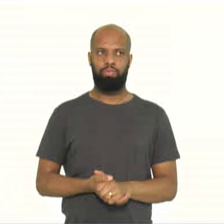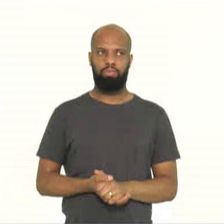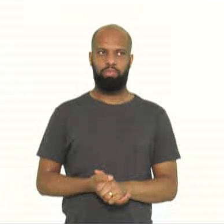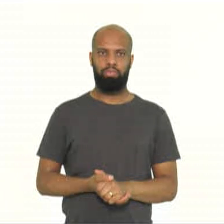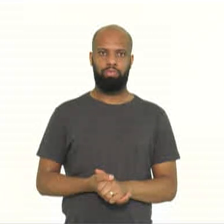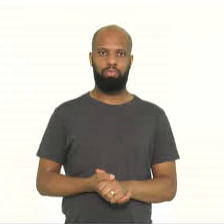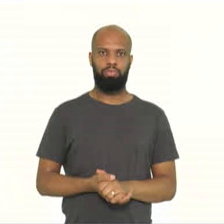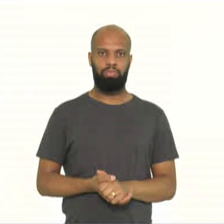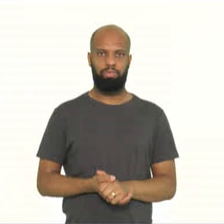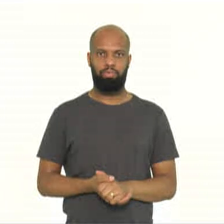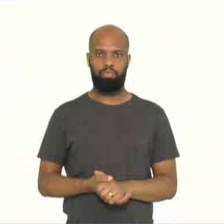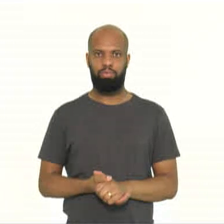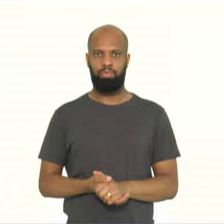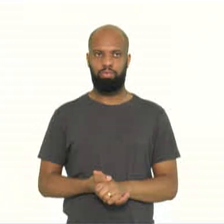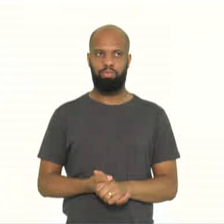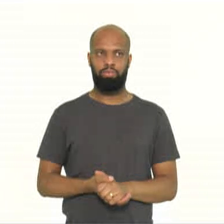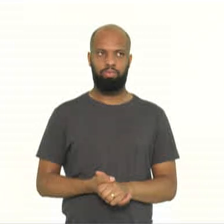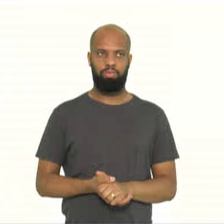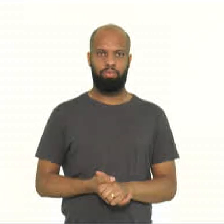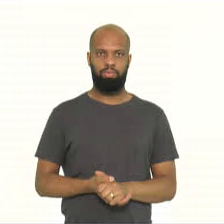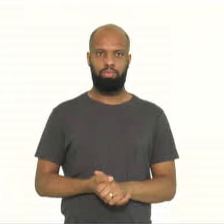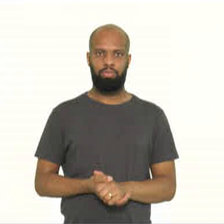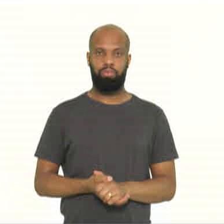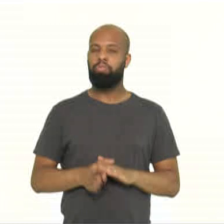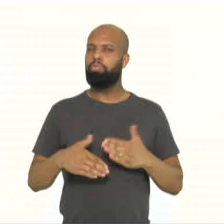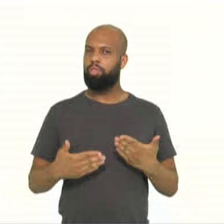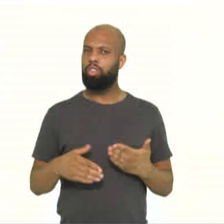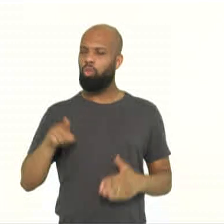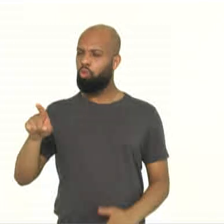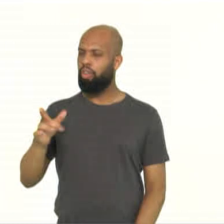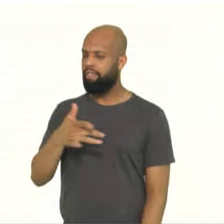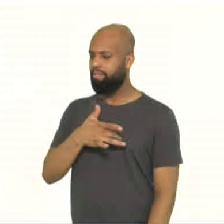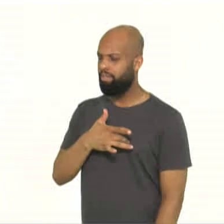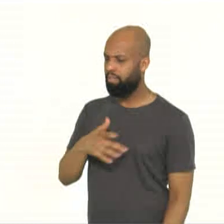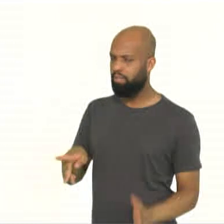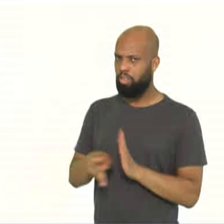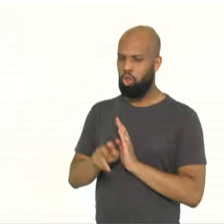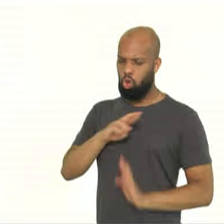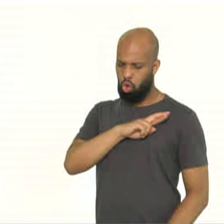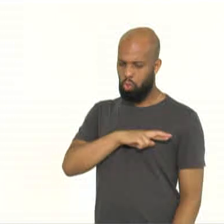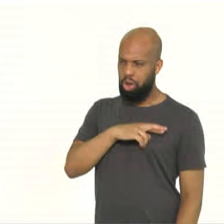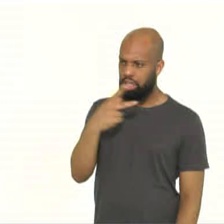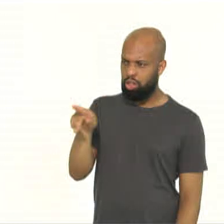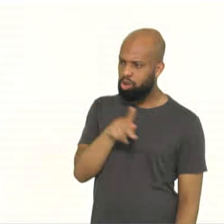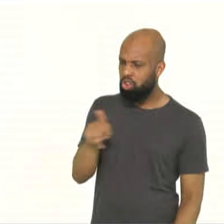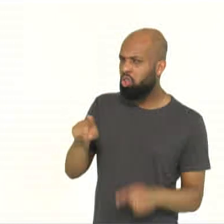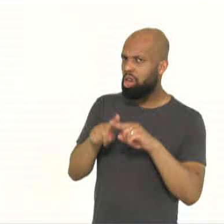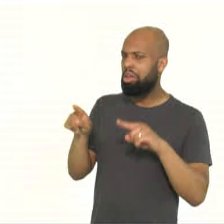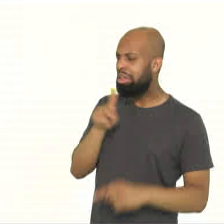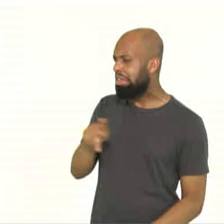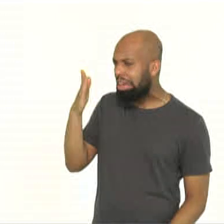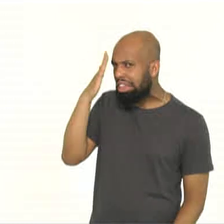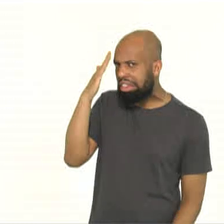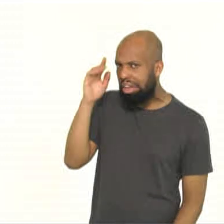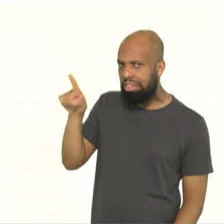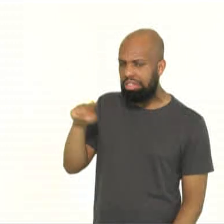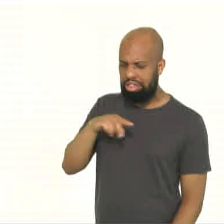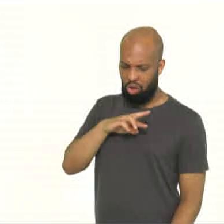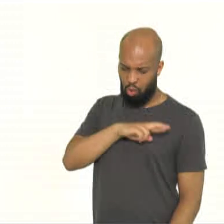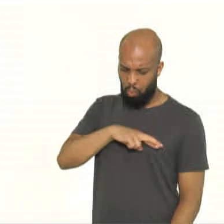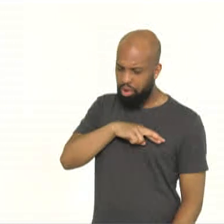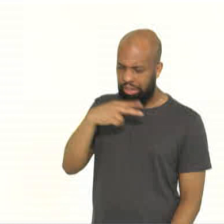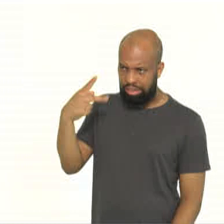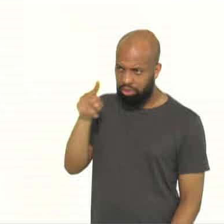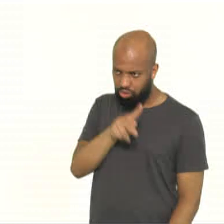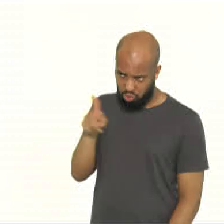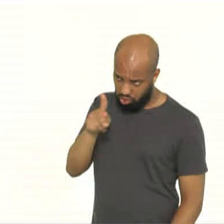que está vivendo um romance com você? E a professora sabe que ela está vivendo esse romance com você? Daí o gaturro